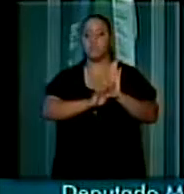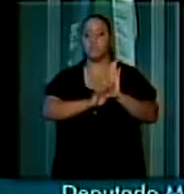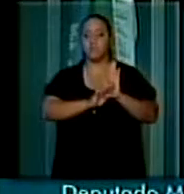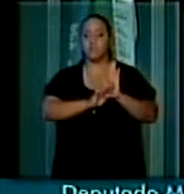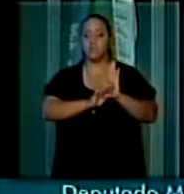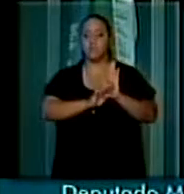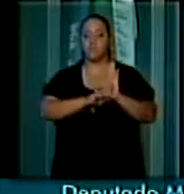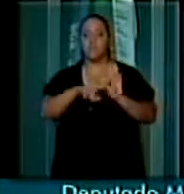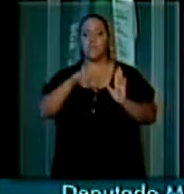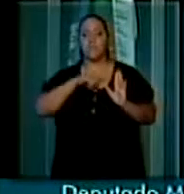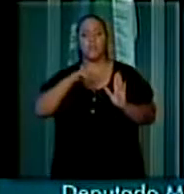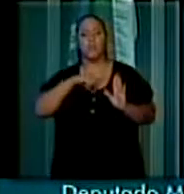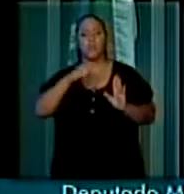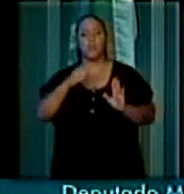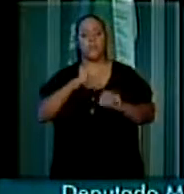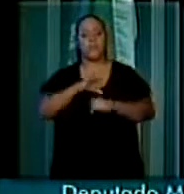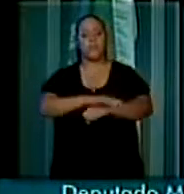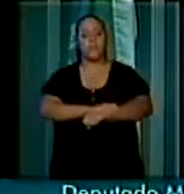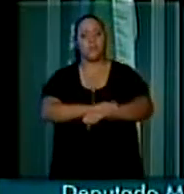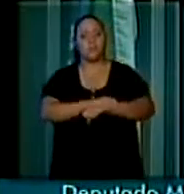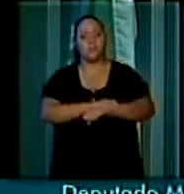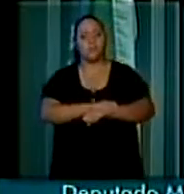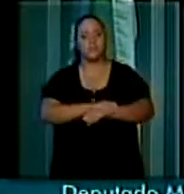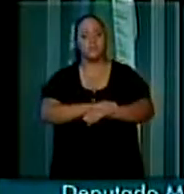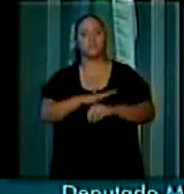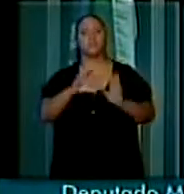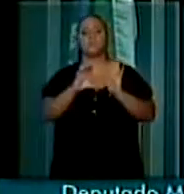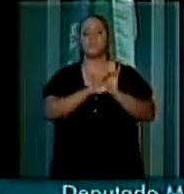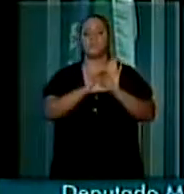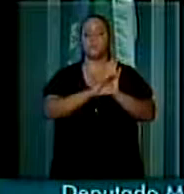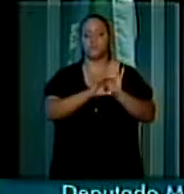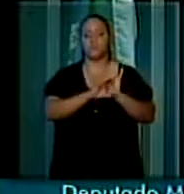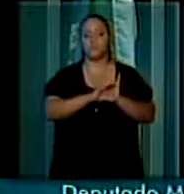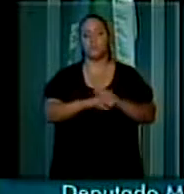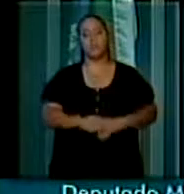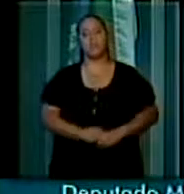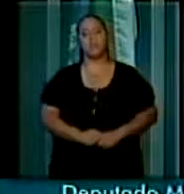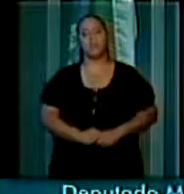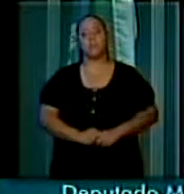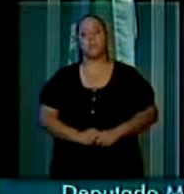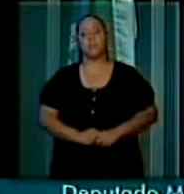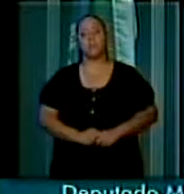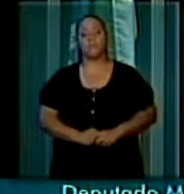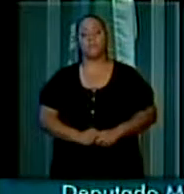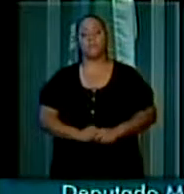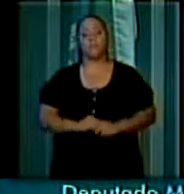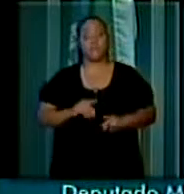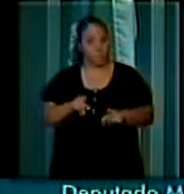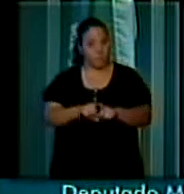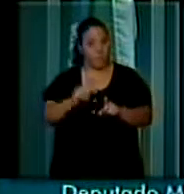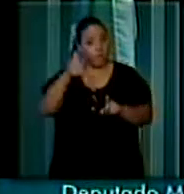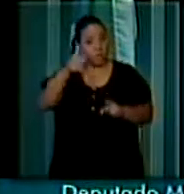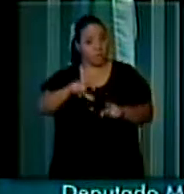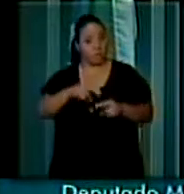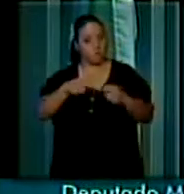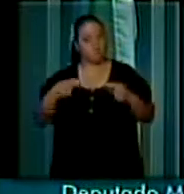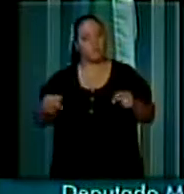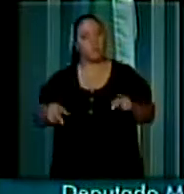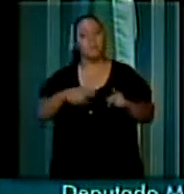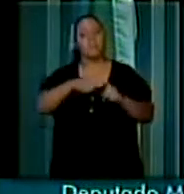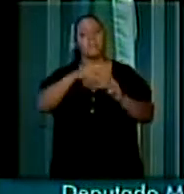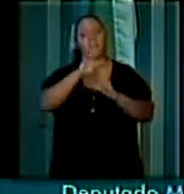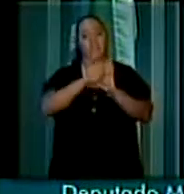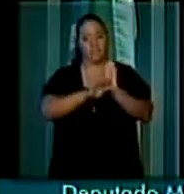tem garantia de constitucionalidade. Mais do que isso, esse